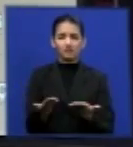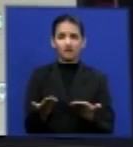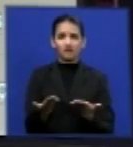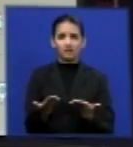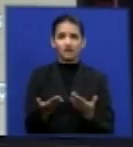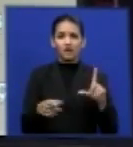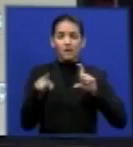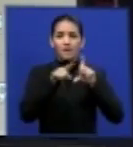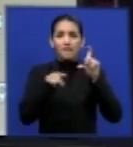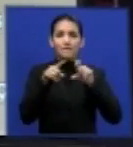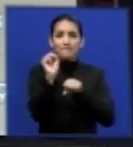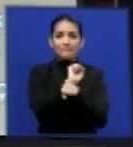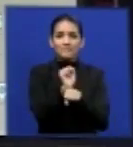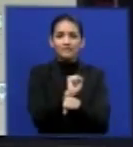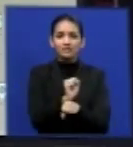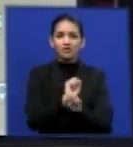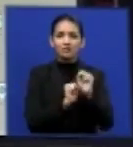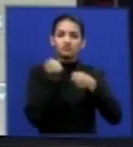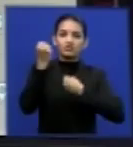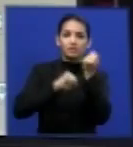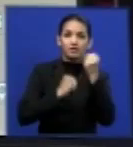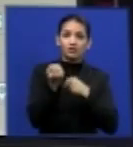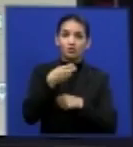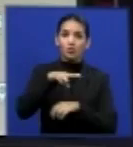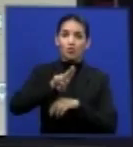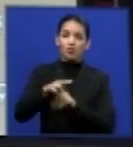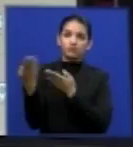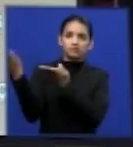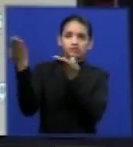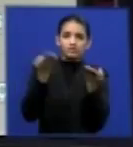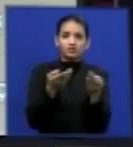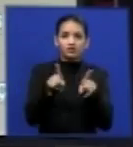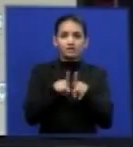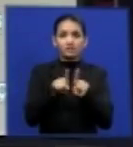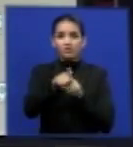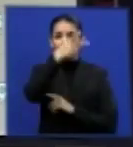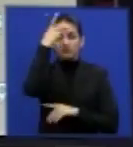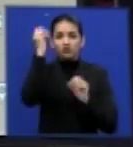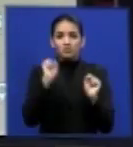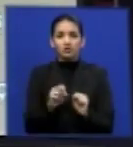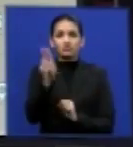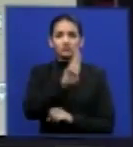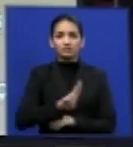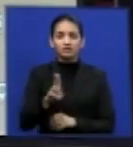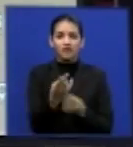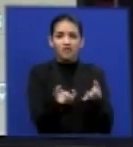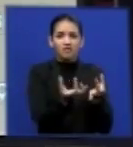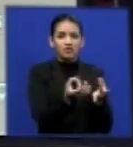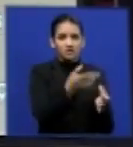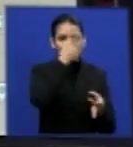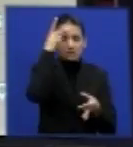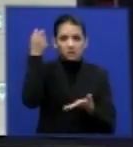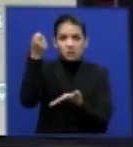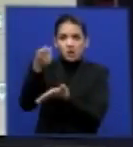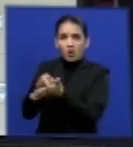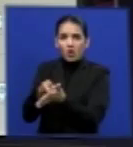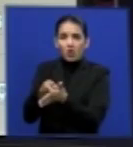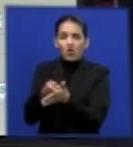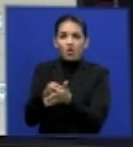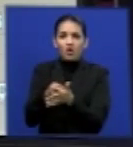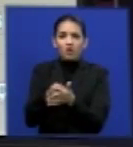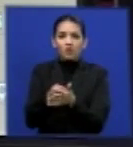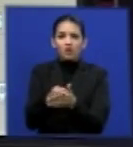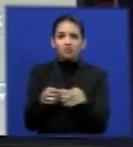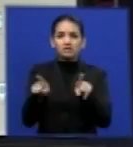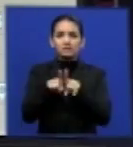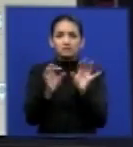pneu ou fabricado ou importado, que é colocado em uso, ou seja, é vendido, o consumidor o equipa em seu veículo